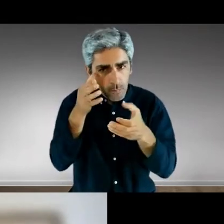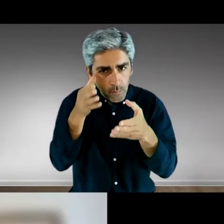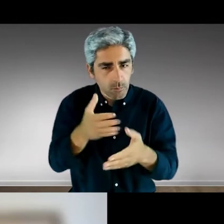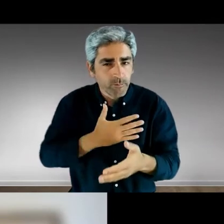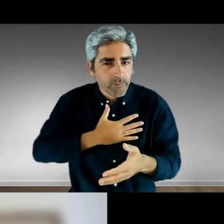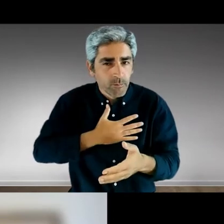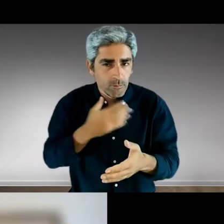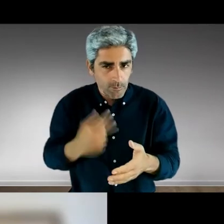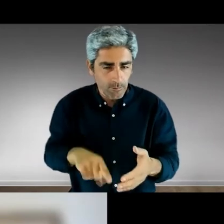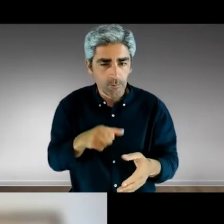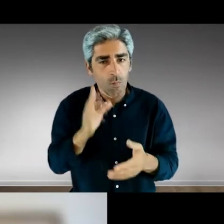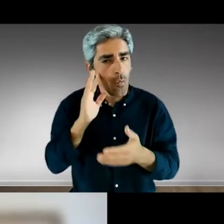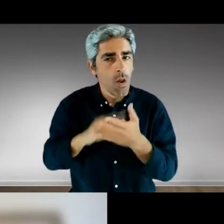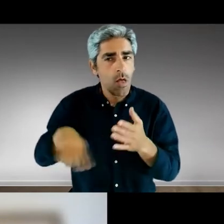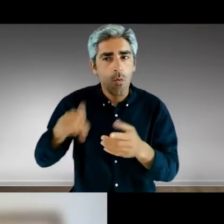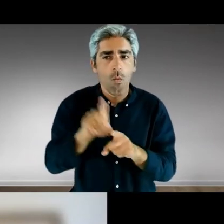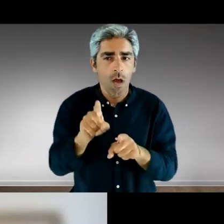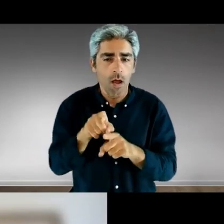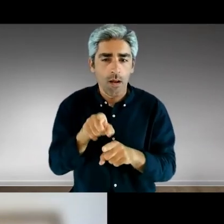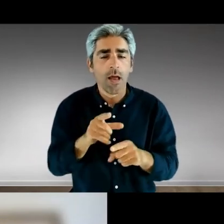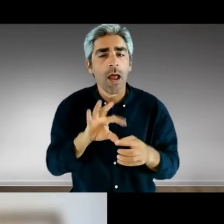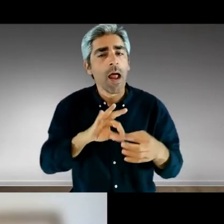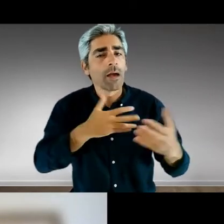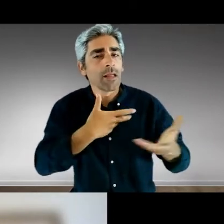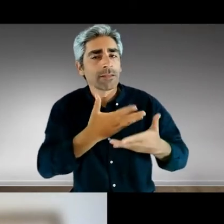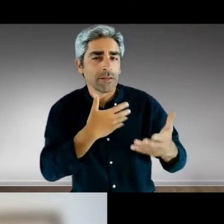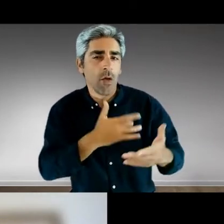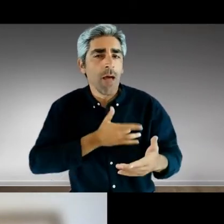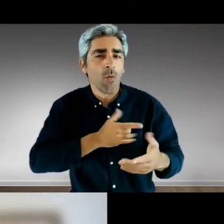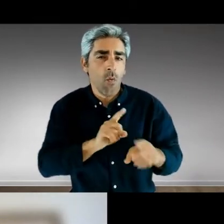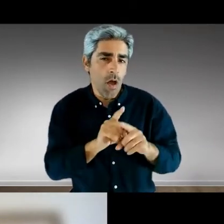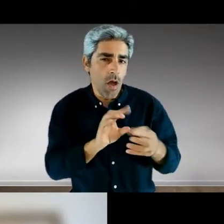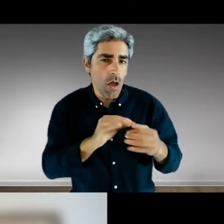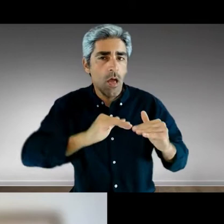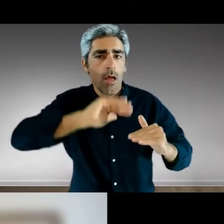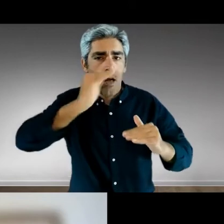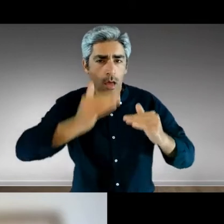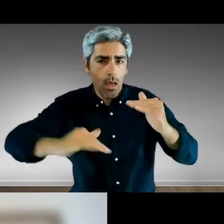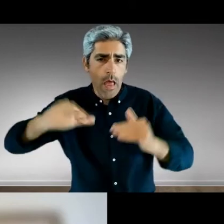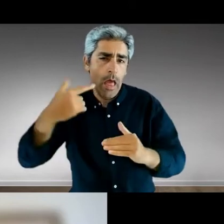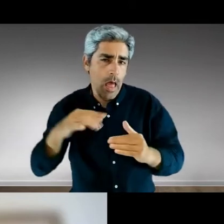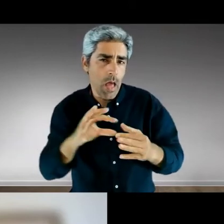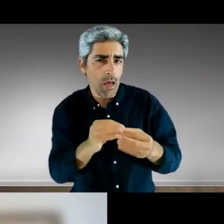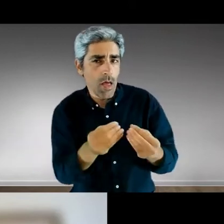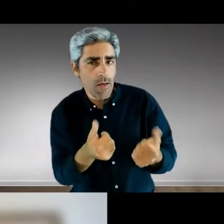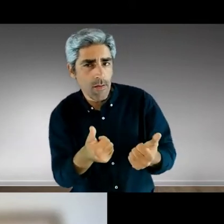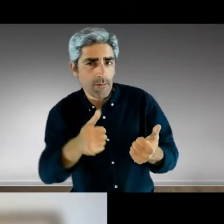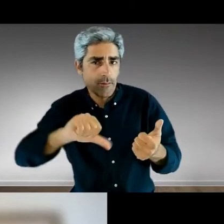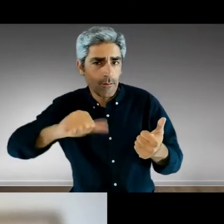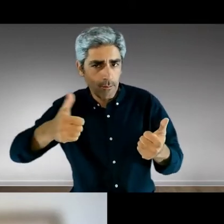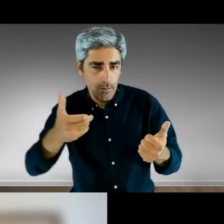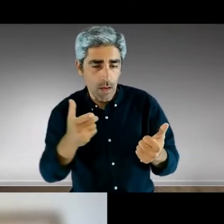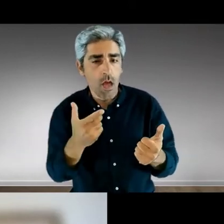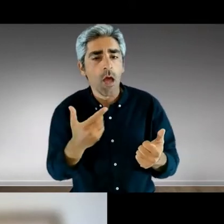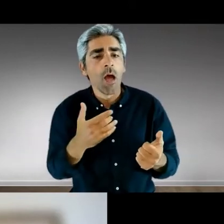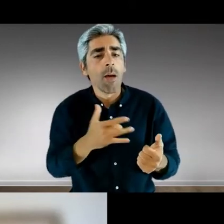Isto, ao longo do tempo, isto é como numa relação amorosa, não é? Passamos por altos e baixos, e é a paixão que nos mantém